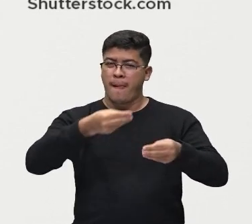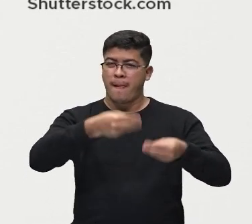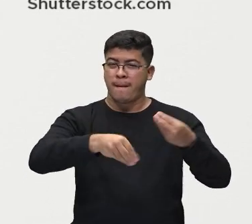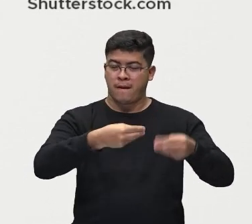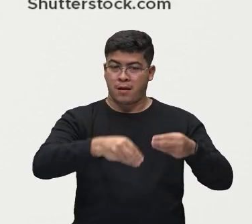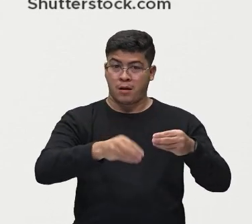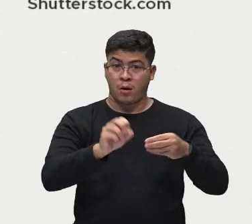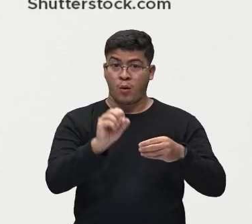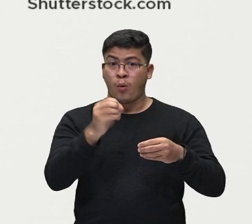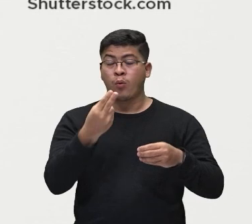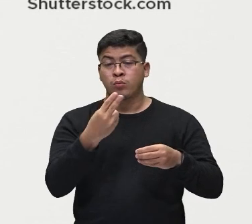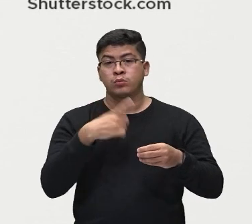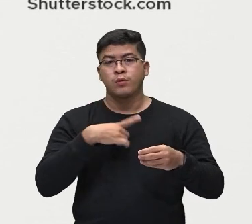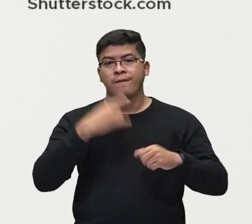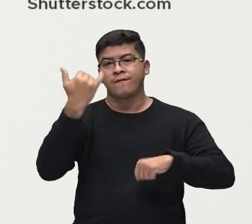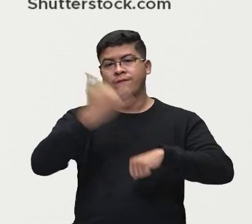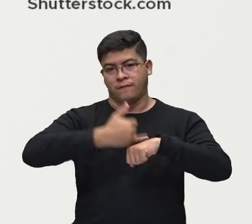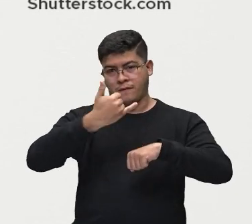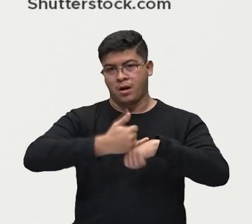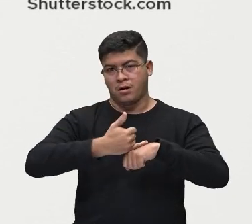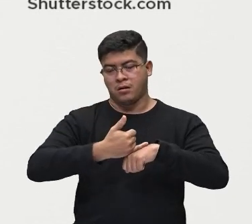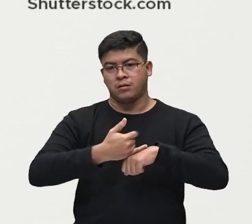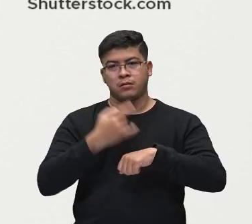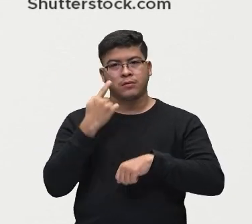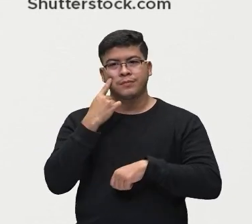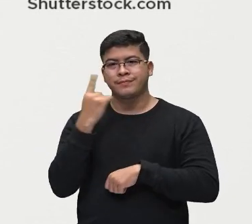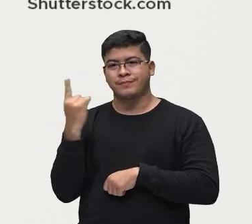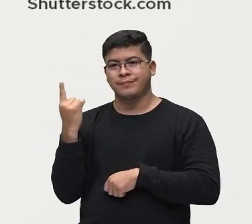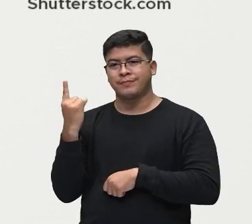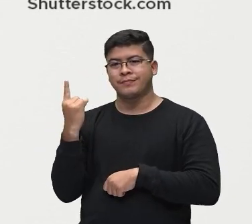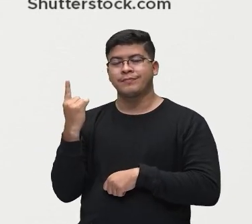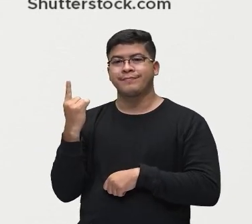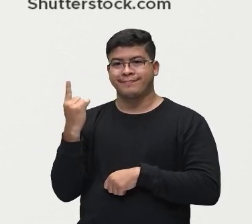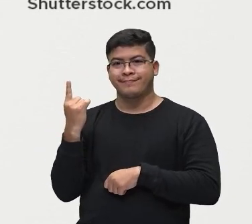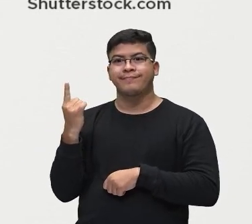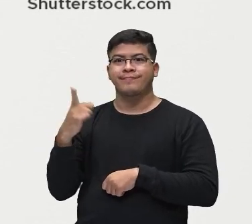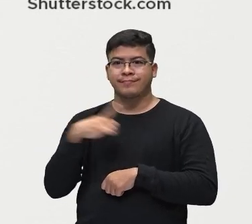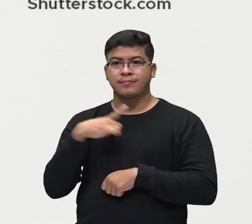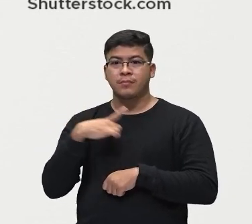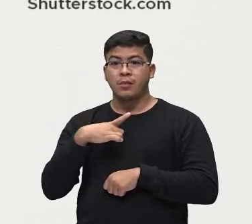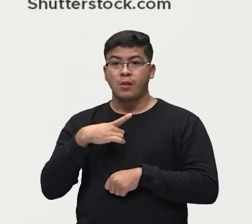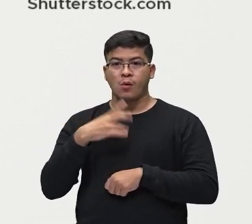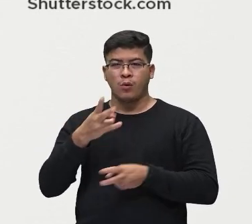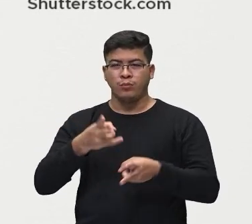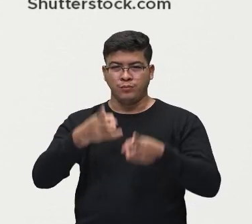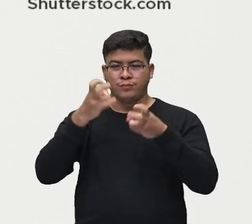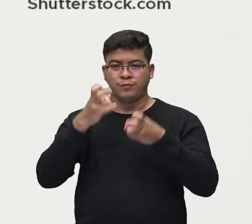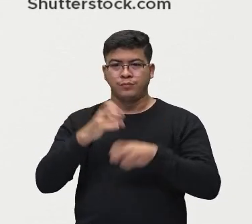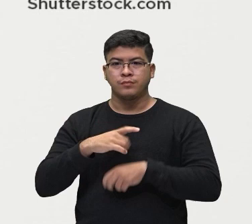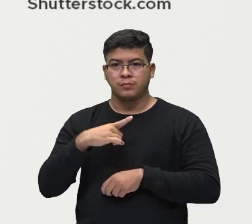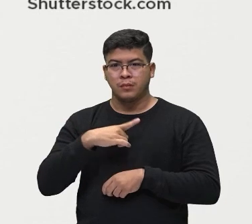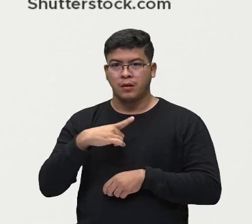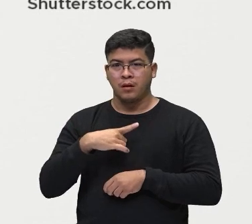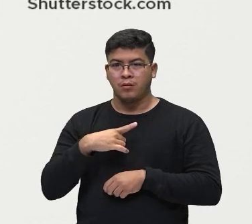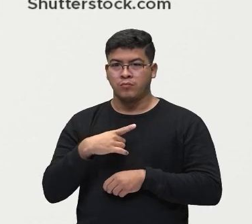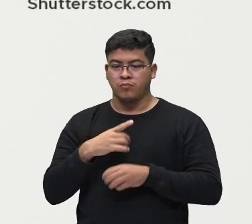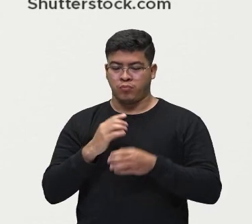ou de metal. Então, observem aqui na imagem, a gente tem por dentro uma garrafa